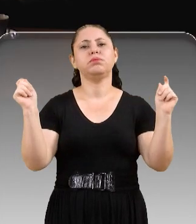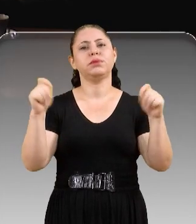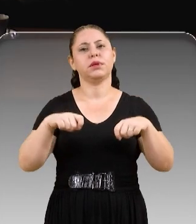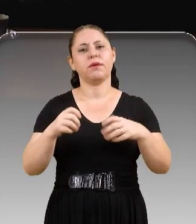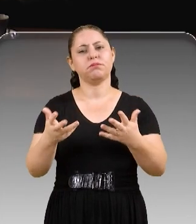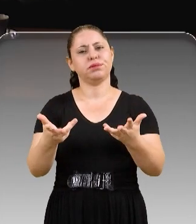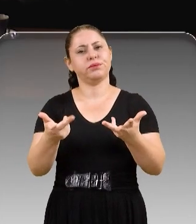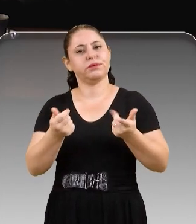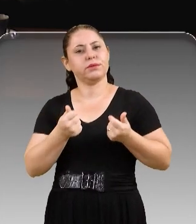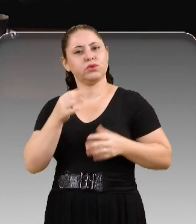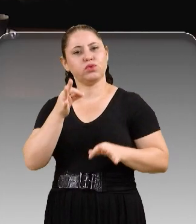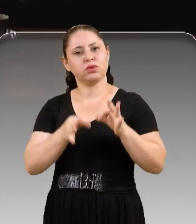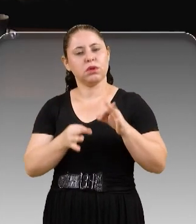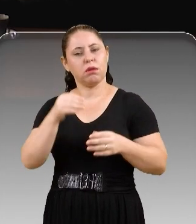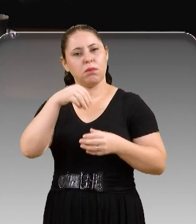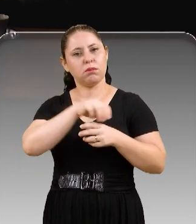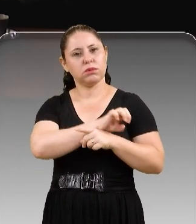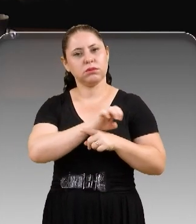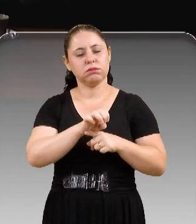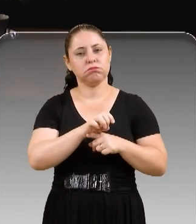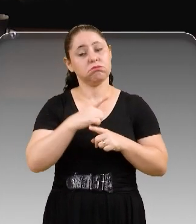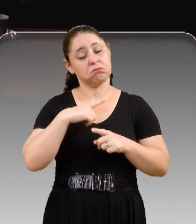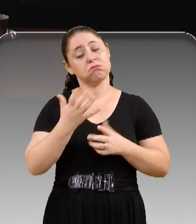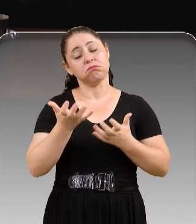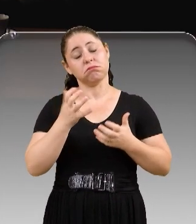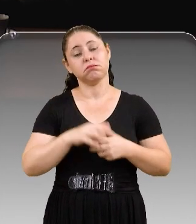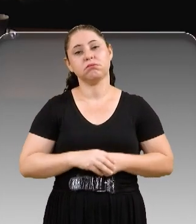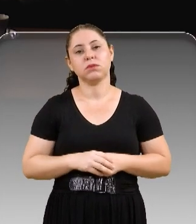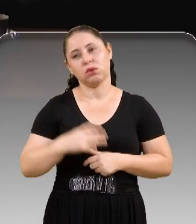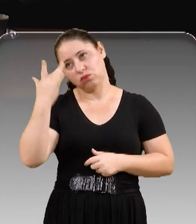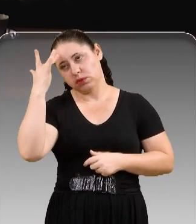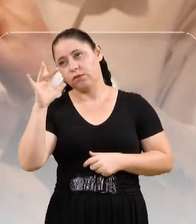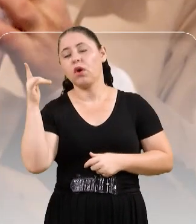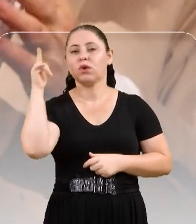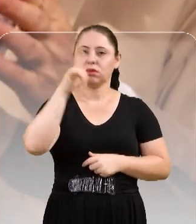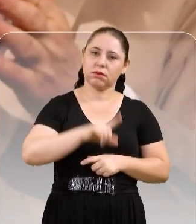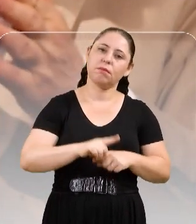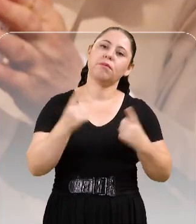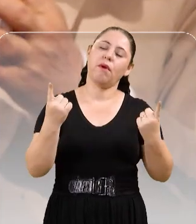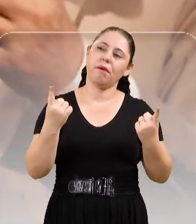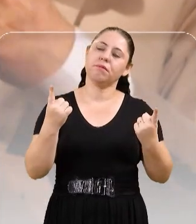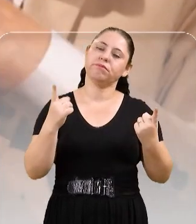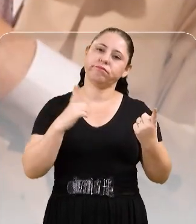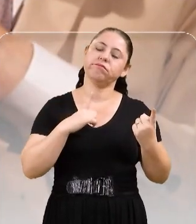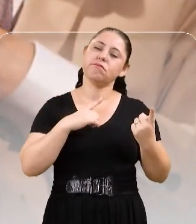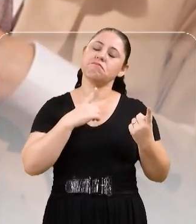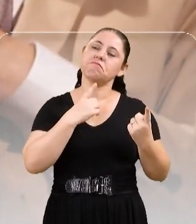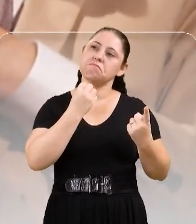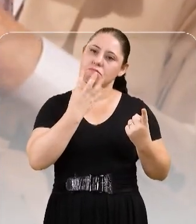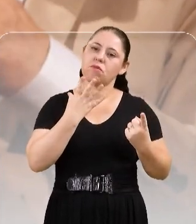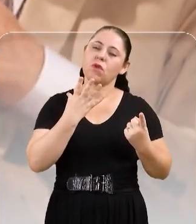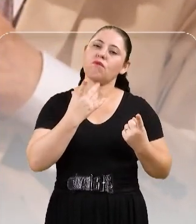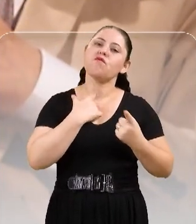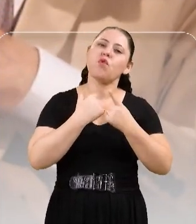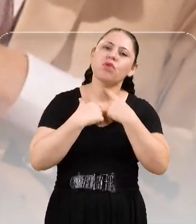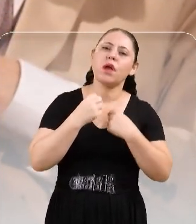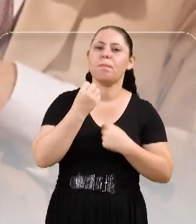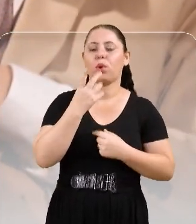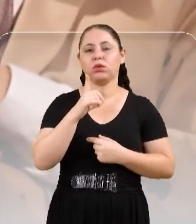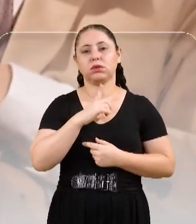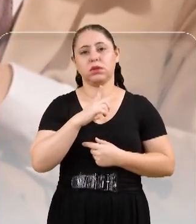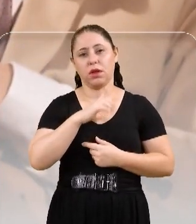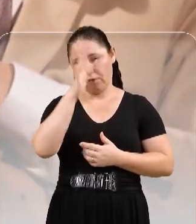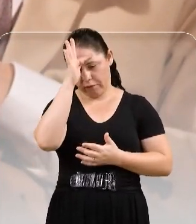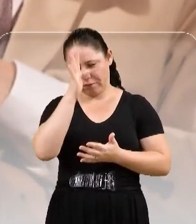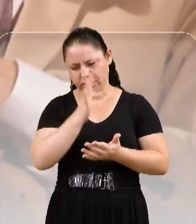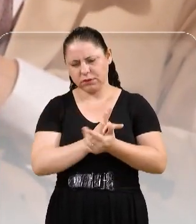para o Poder Judiciário de Mato Grosso do Sul. É o que eu pretendo. Não sei se vou conseguir, mas há uma boa vontade,